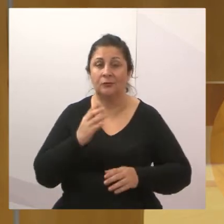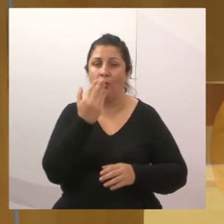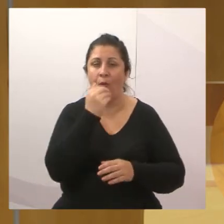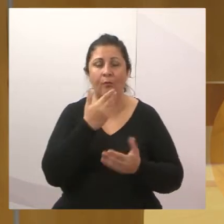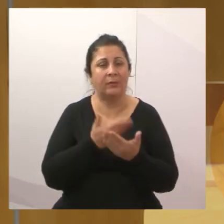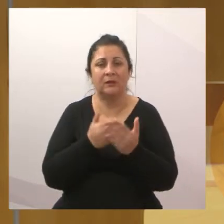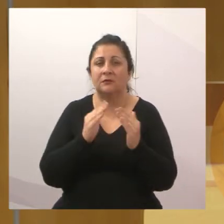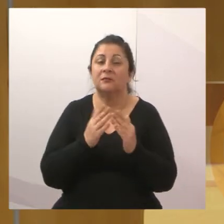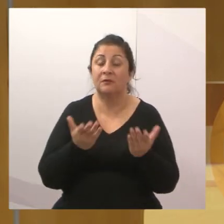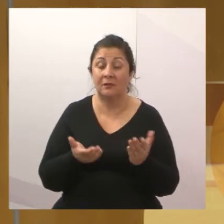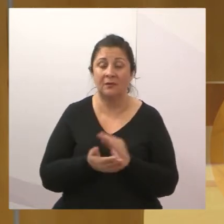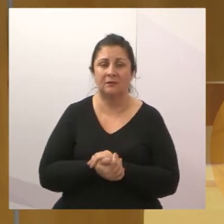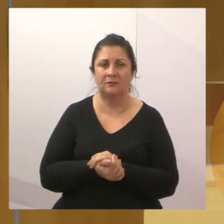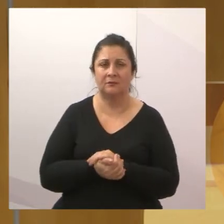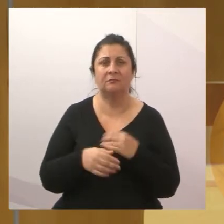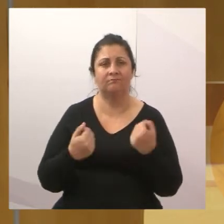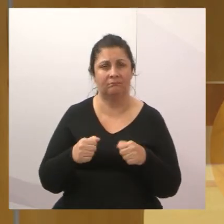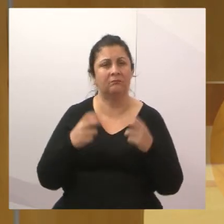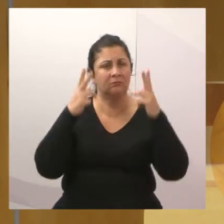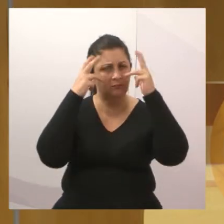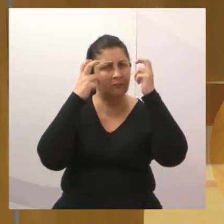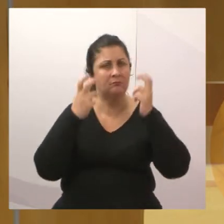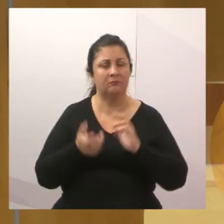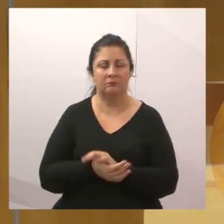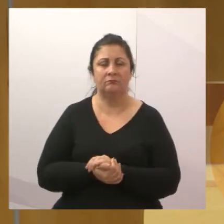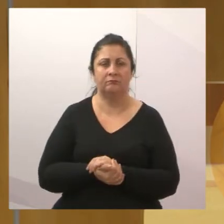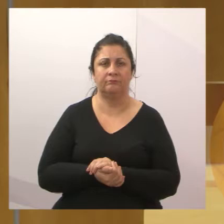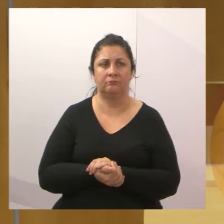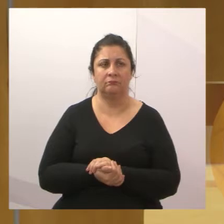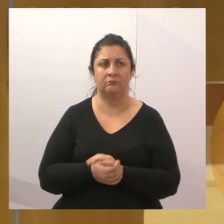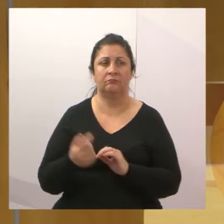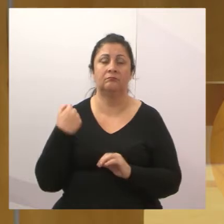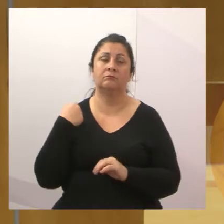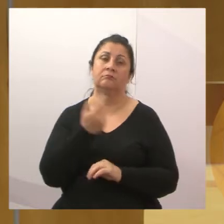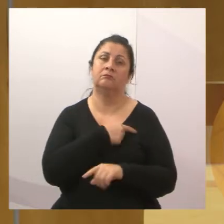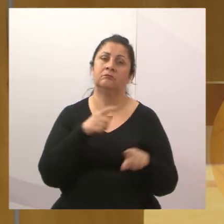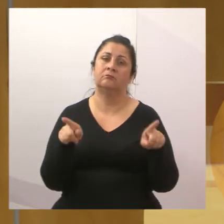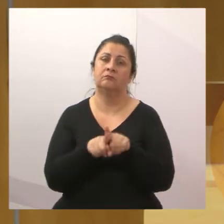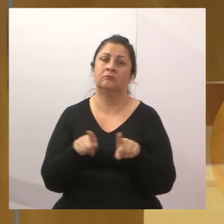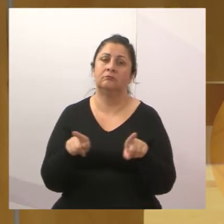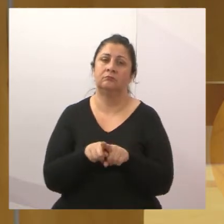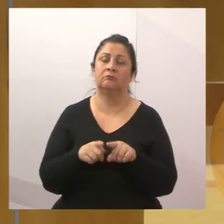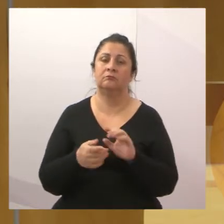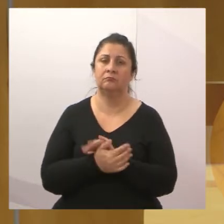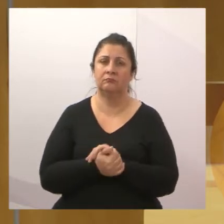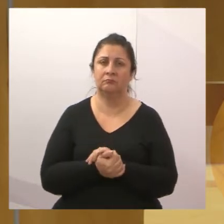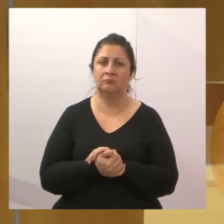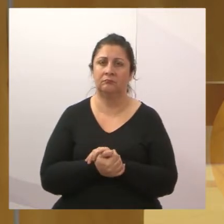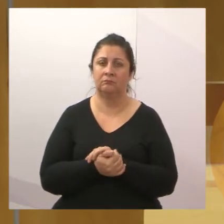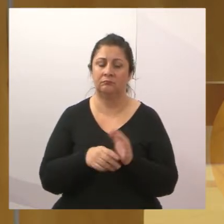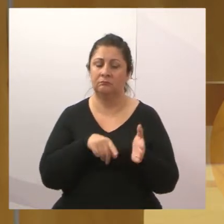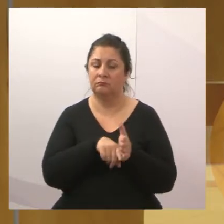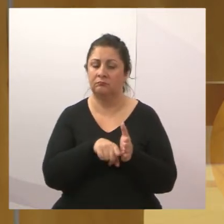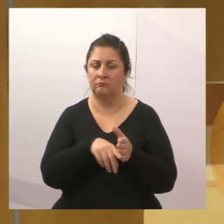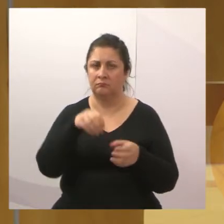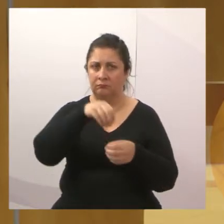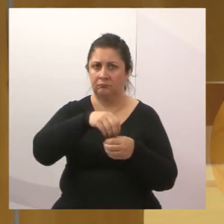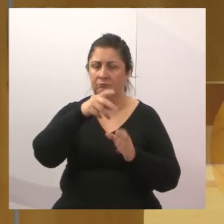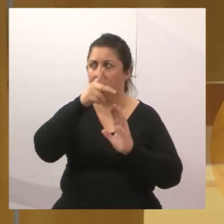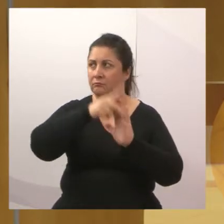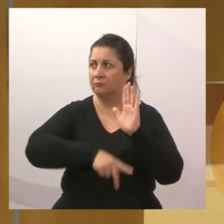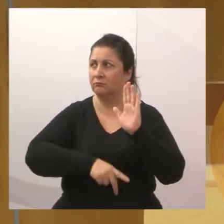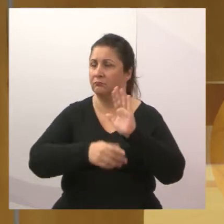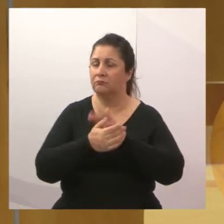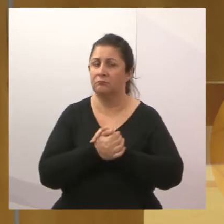creche. Então, nós temos que reconhecer isso. E a gente está aqui também para analisar, dentro desse projeto